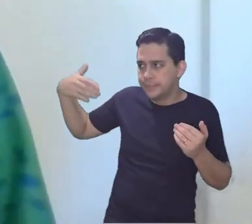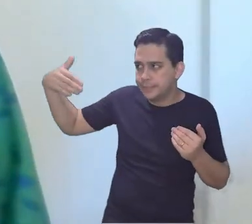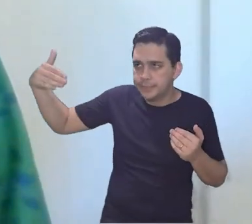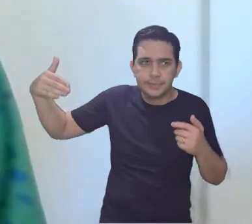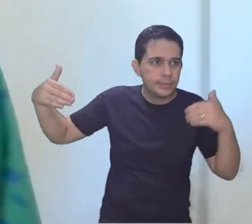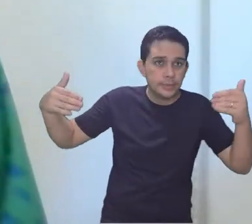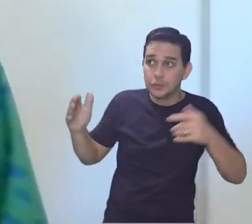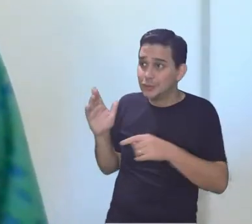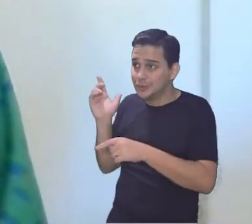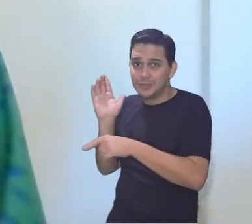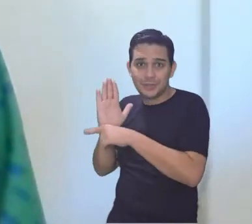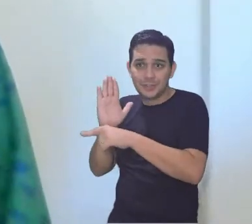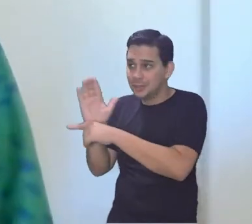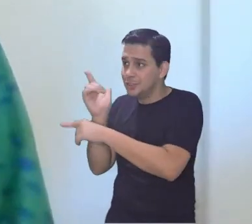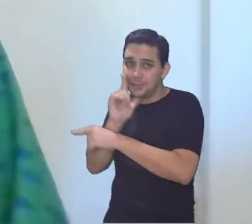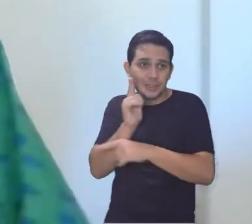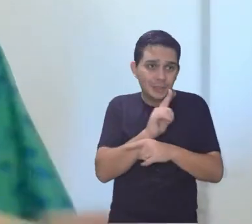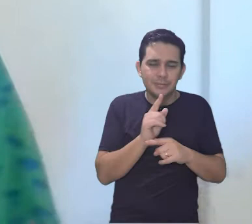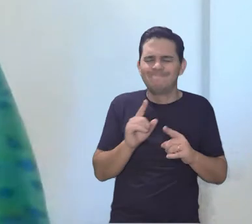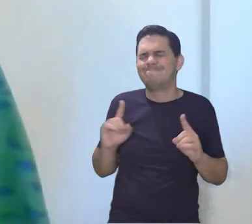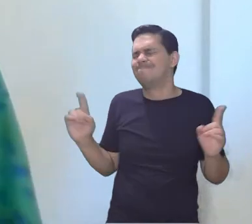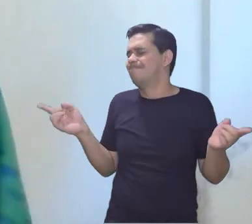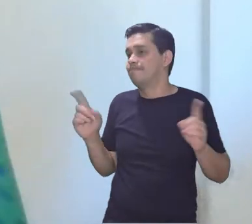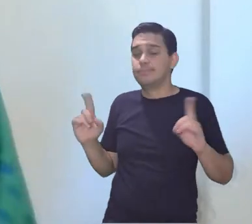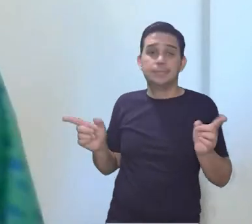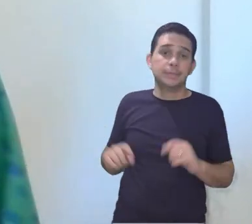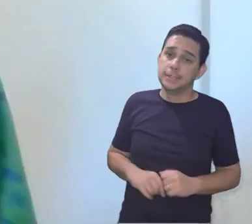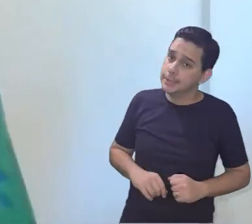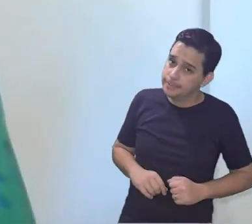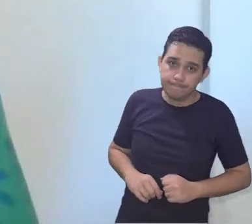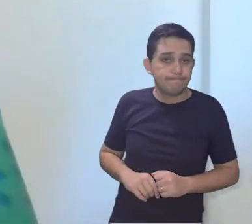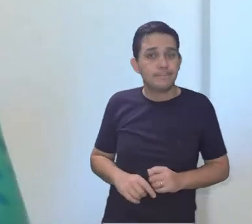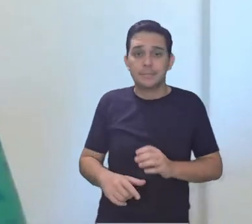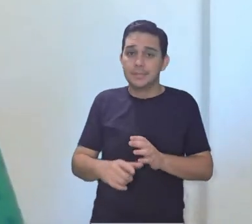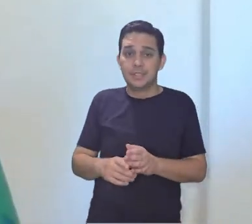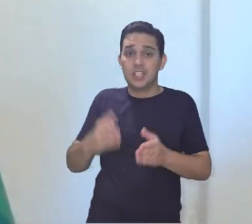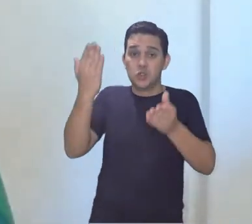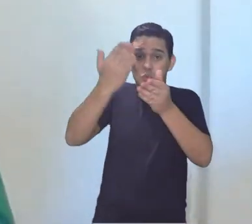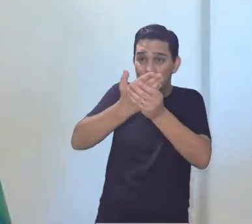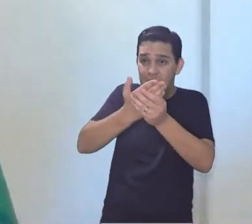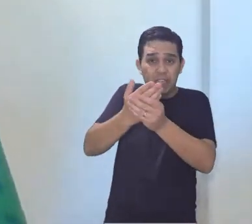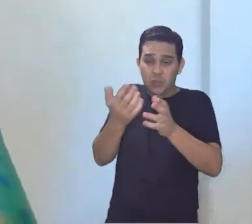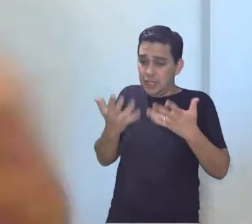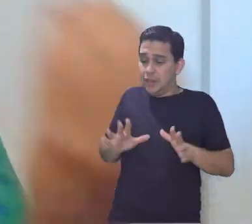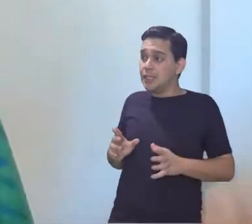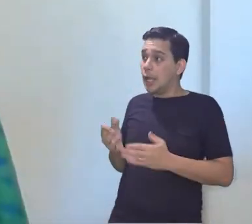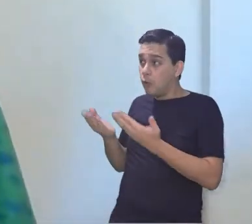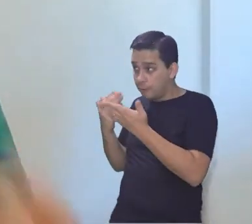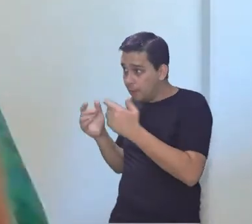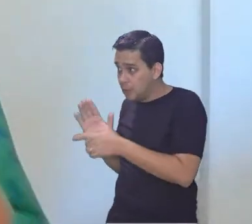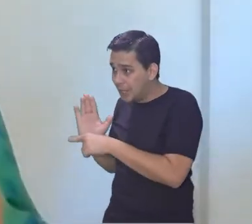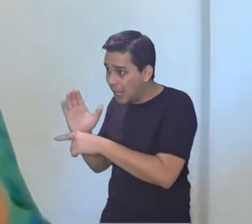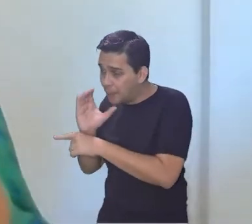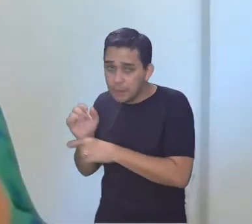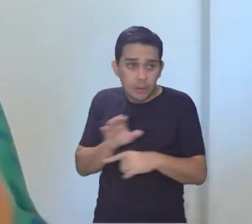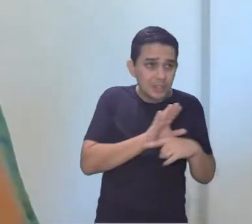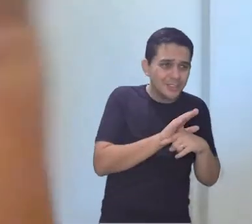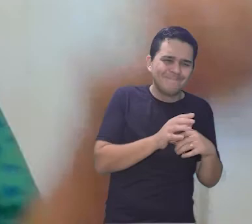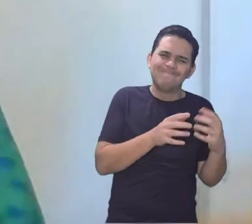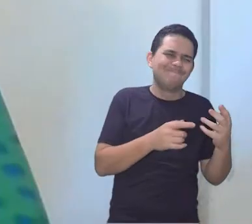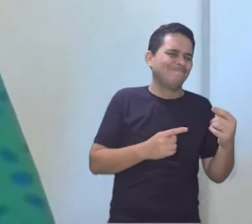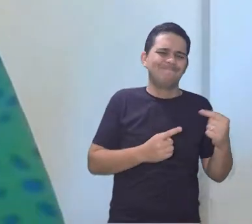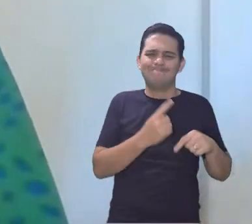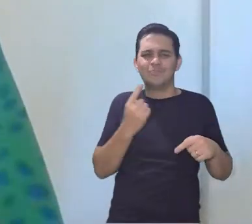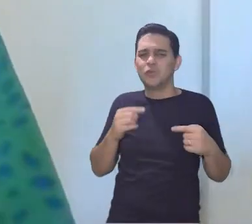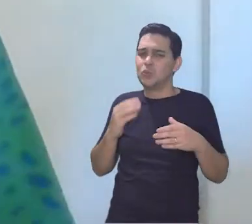conversas com esses entes, não foi possível extrajudicialmente alcançar o resultado esperado, nós entramos com